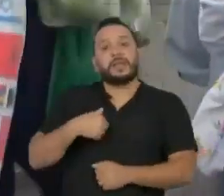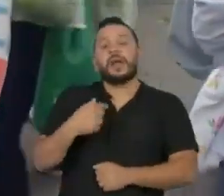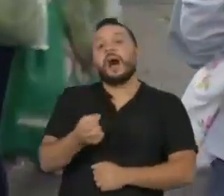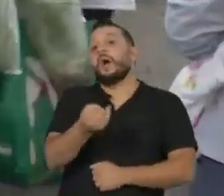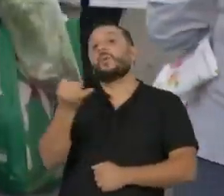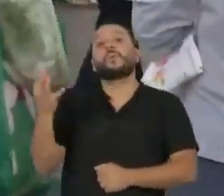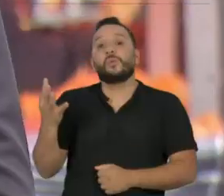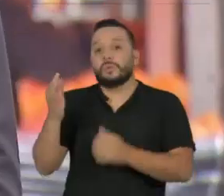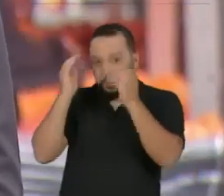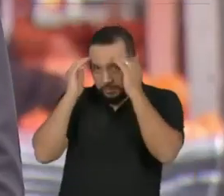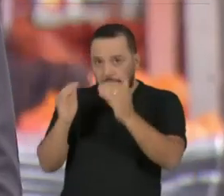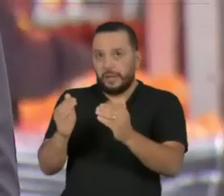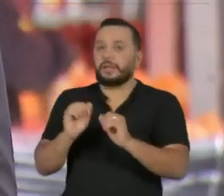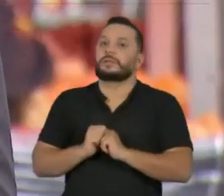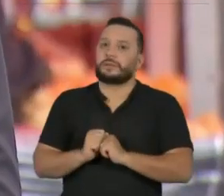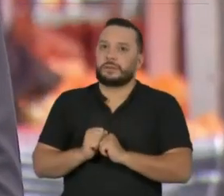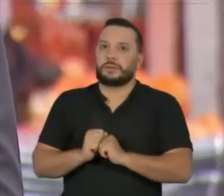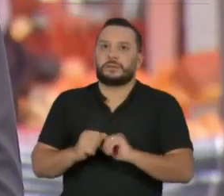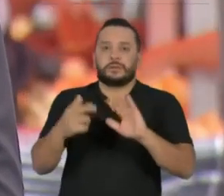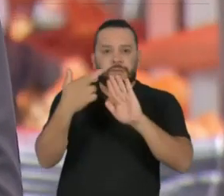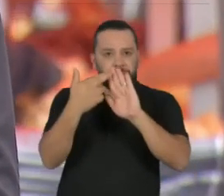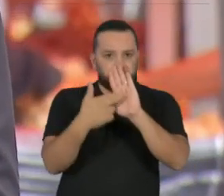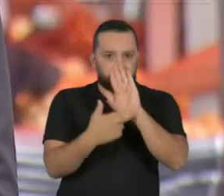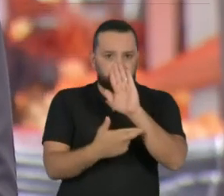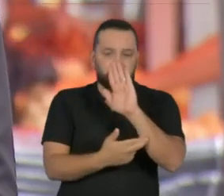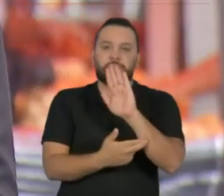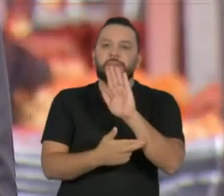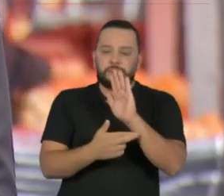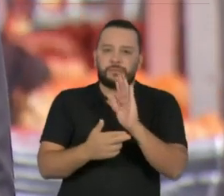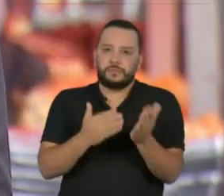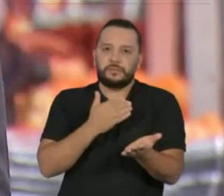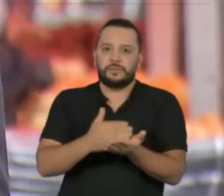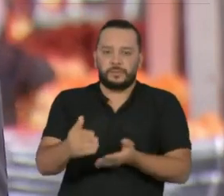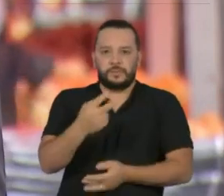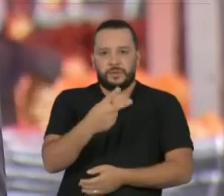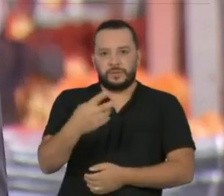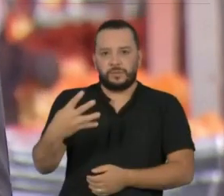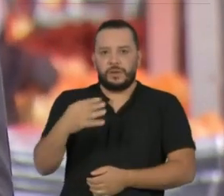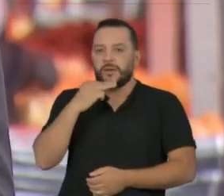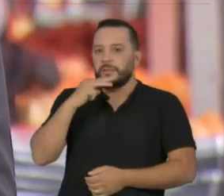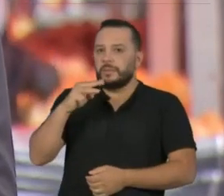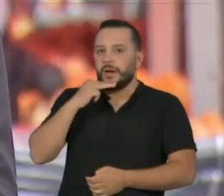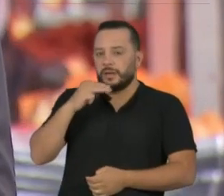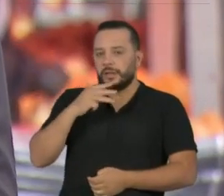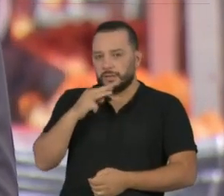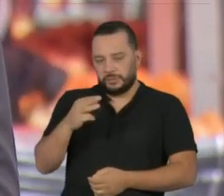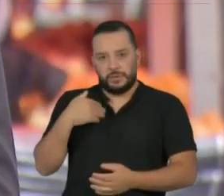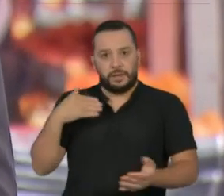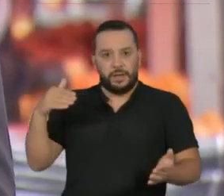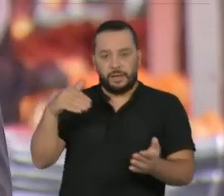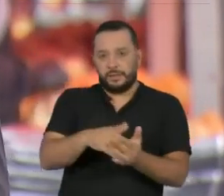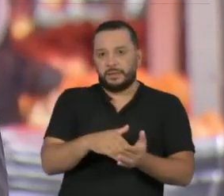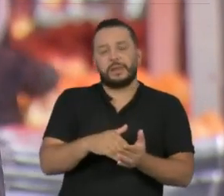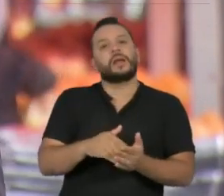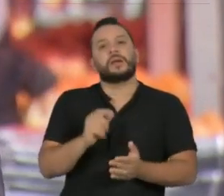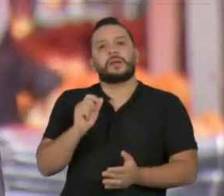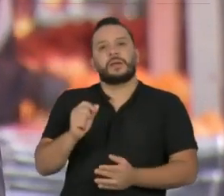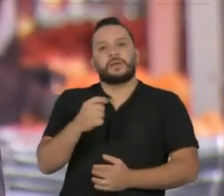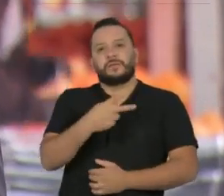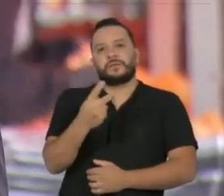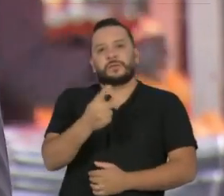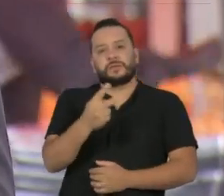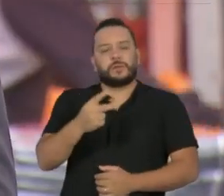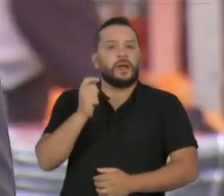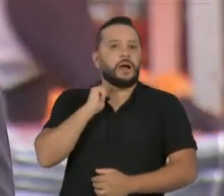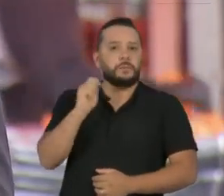seguida por poucos. Essas regras estão em vigor desde o dia 24 de março e devem seguir até pelo menos 22